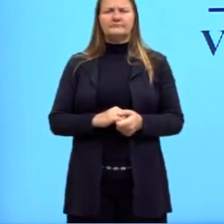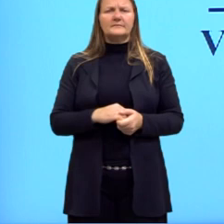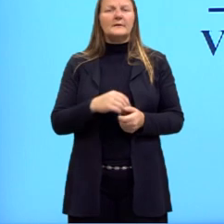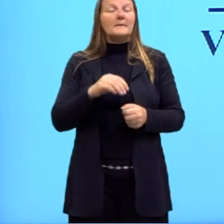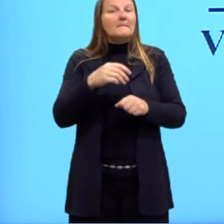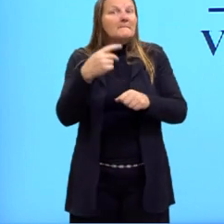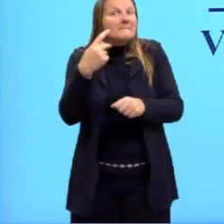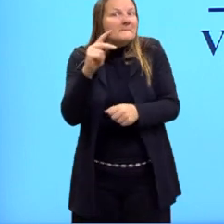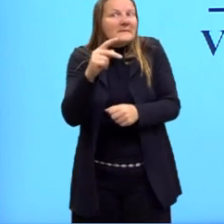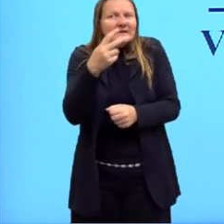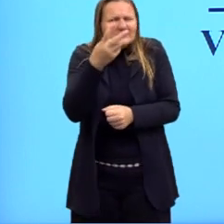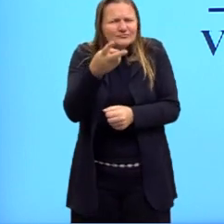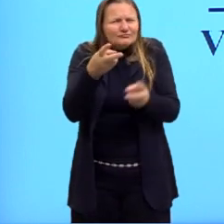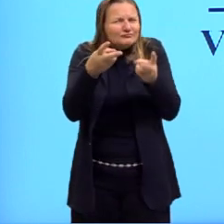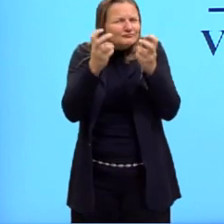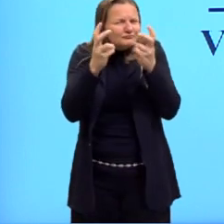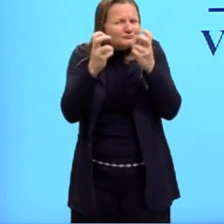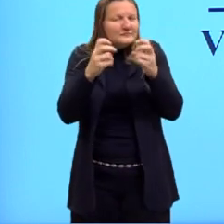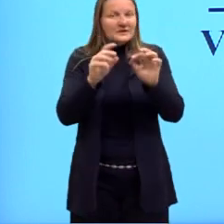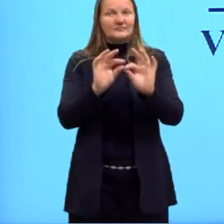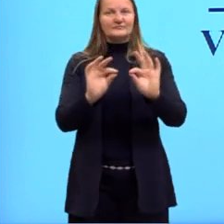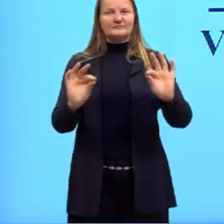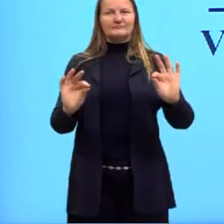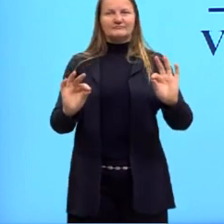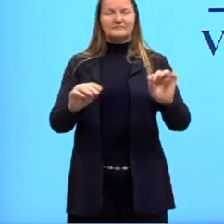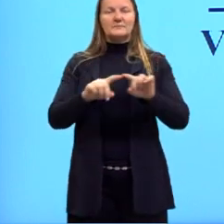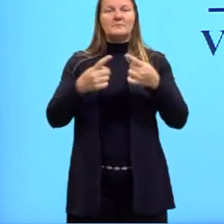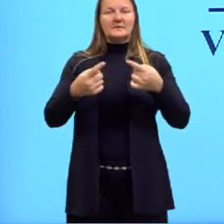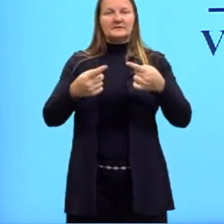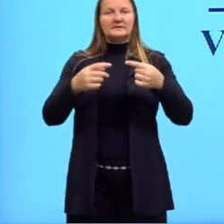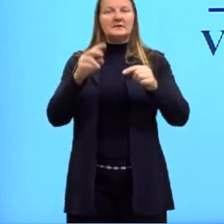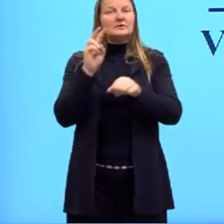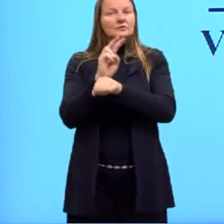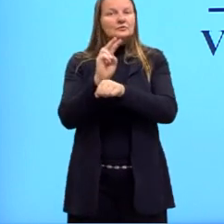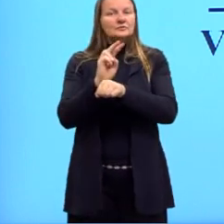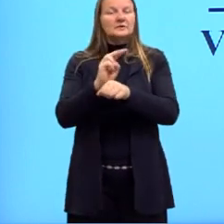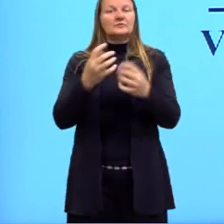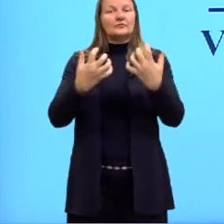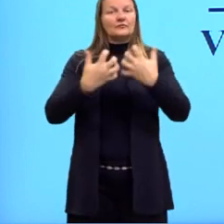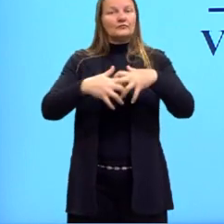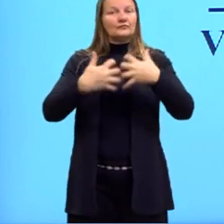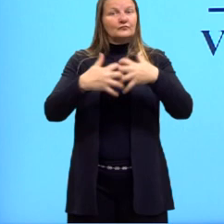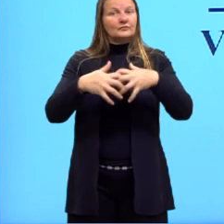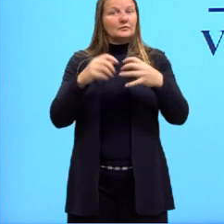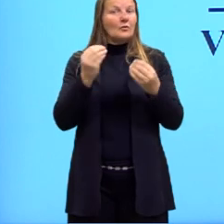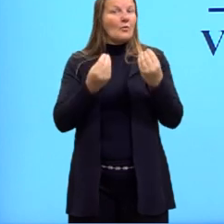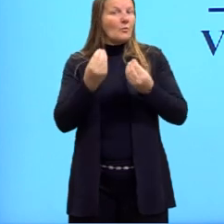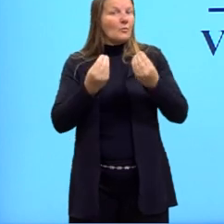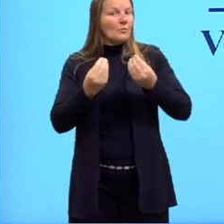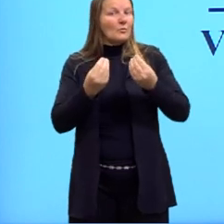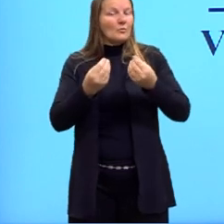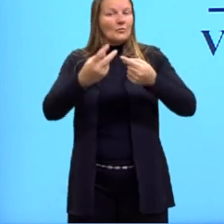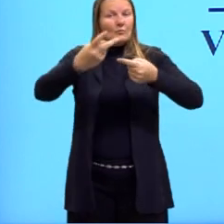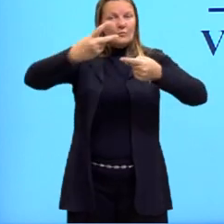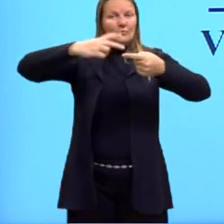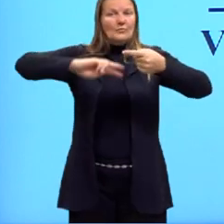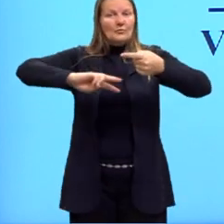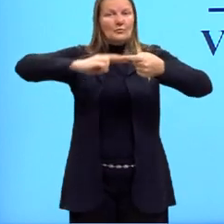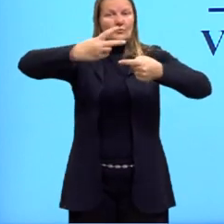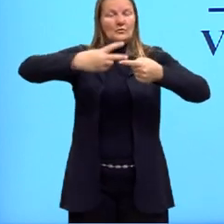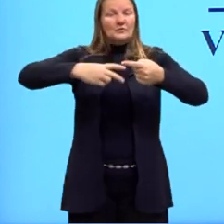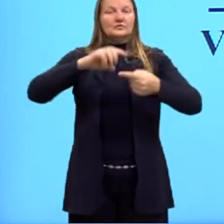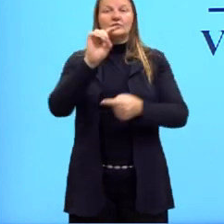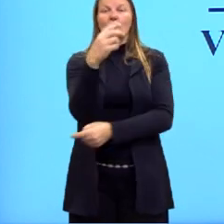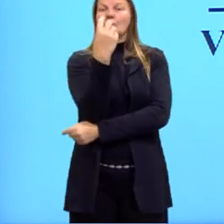é sim presente que a gente olhar para essa aqui mas vejam né que essas duas aqui elas só funcionam É para quando a gente tem